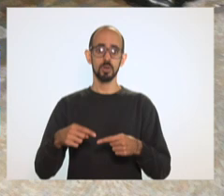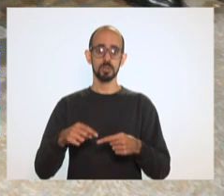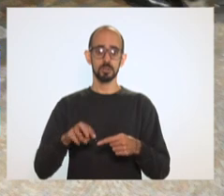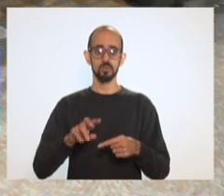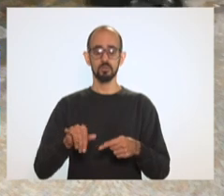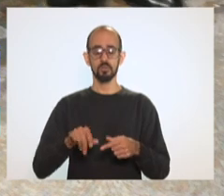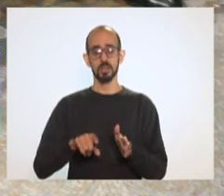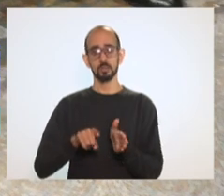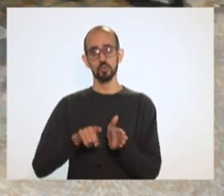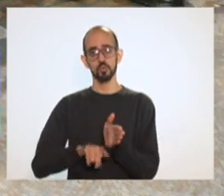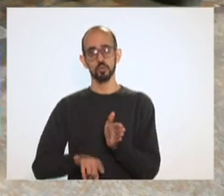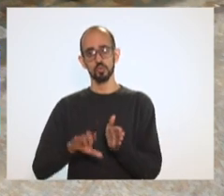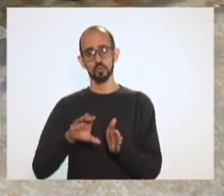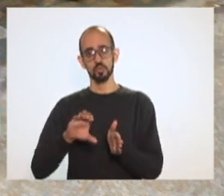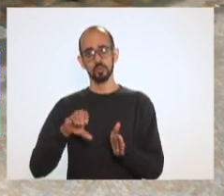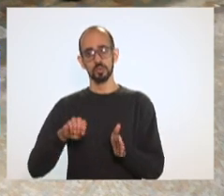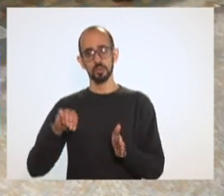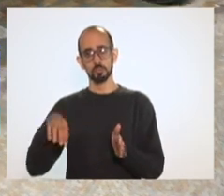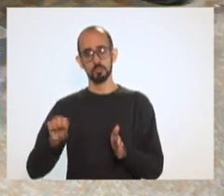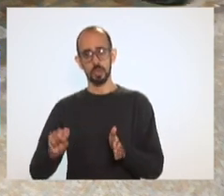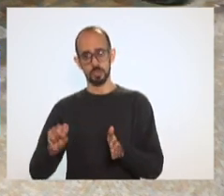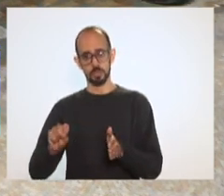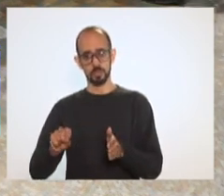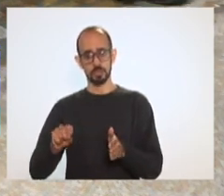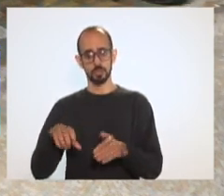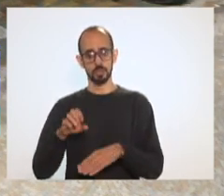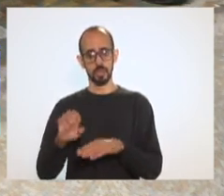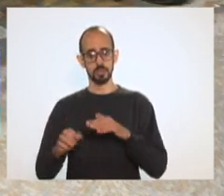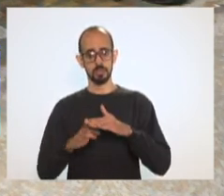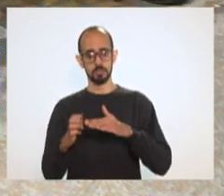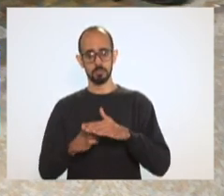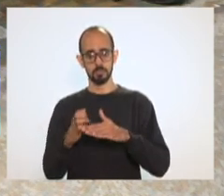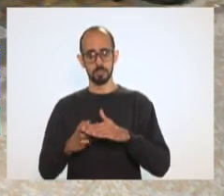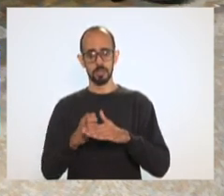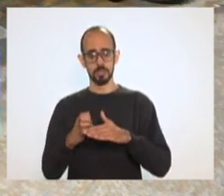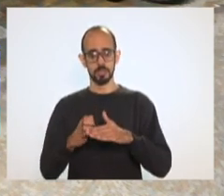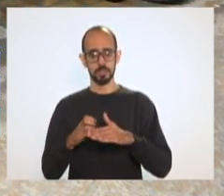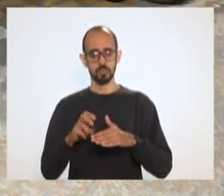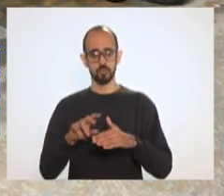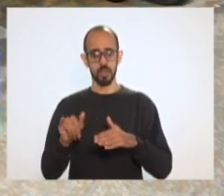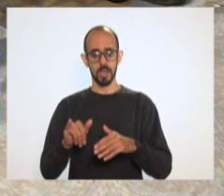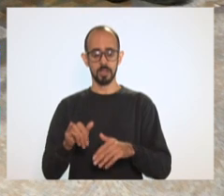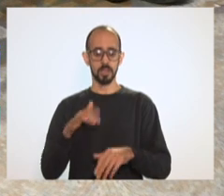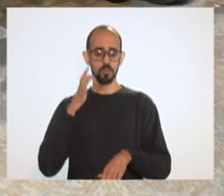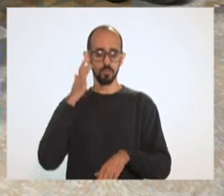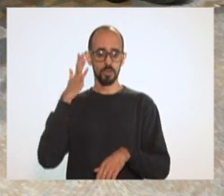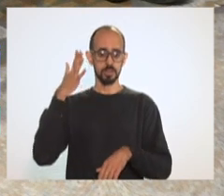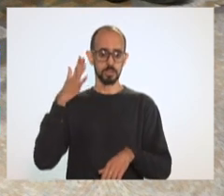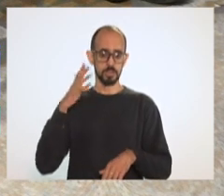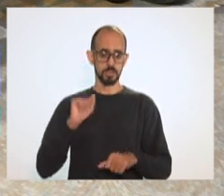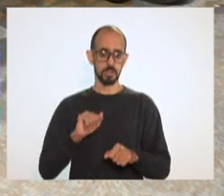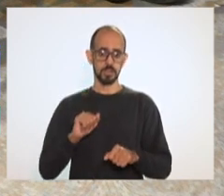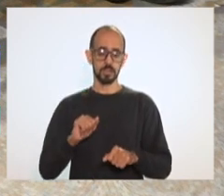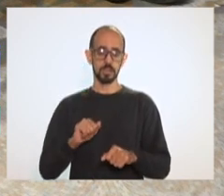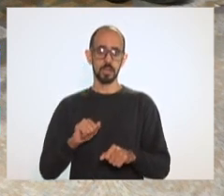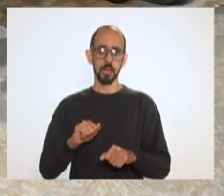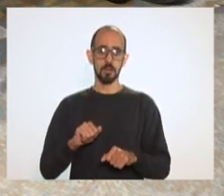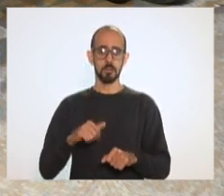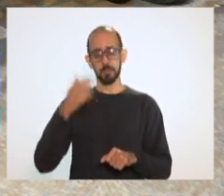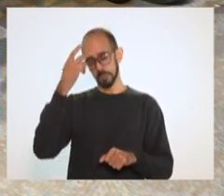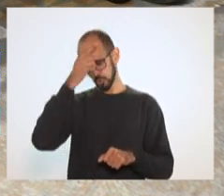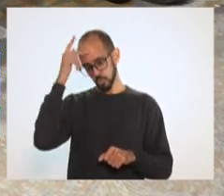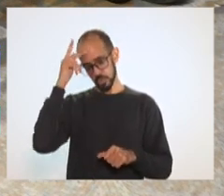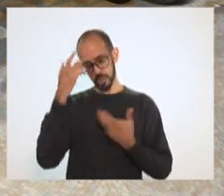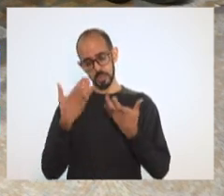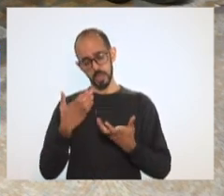incentivadoras mecenas da cultura do Rio de Janeiro nós certamente facilitaríamos a vida daqueles que querem empreender a cultura no Rio de